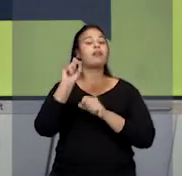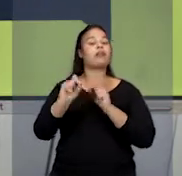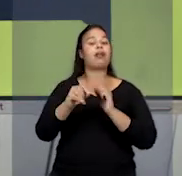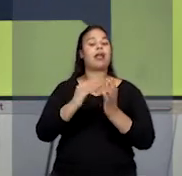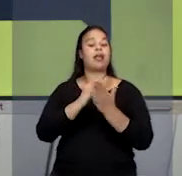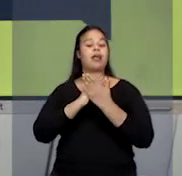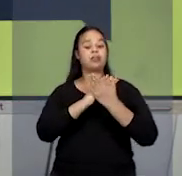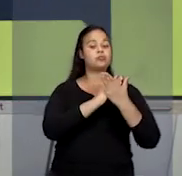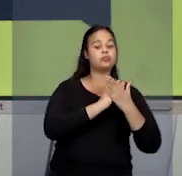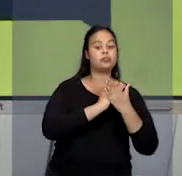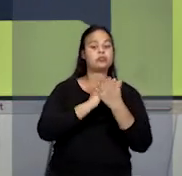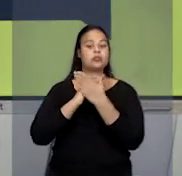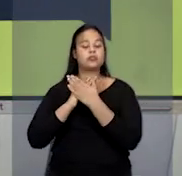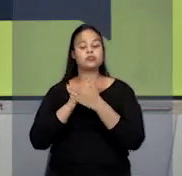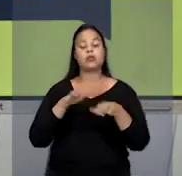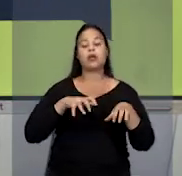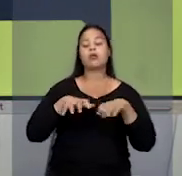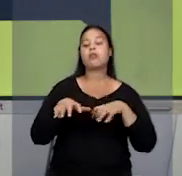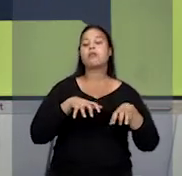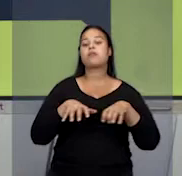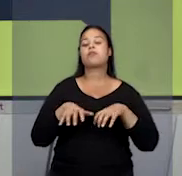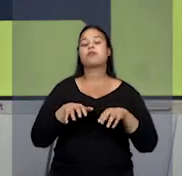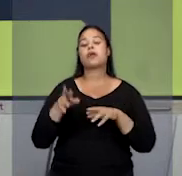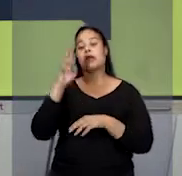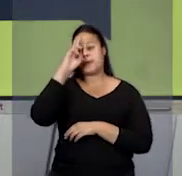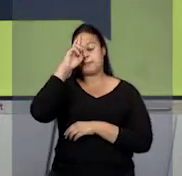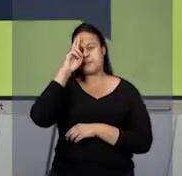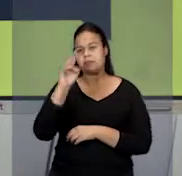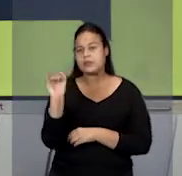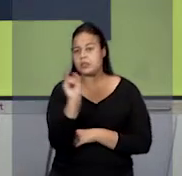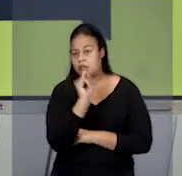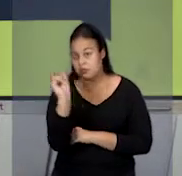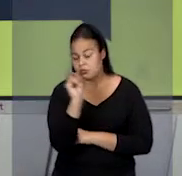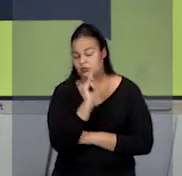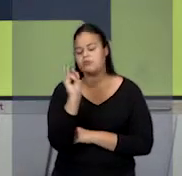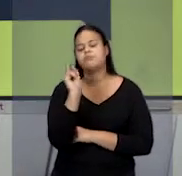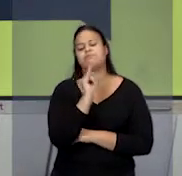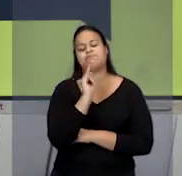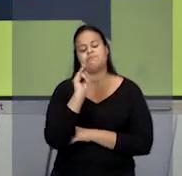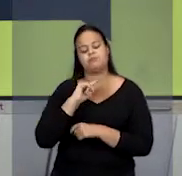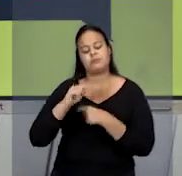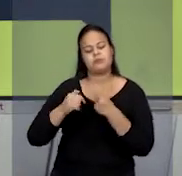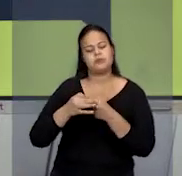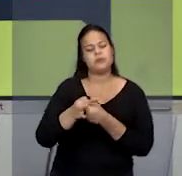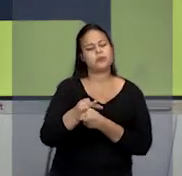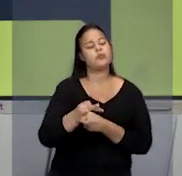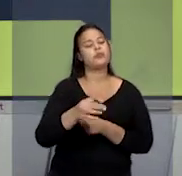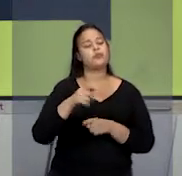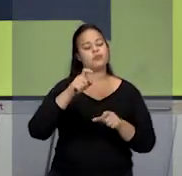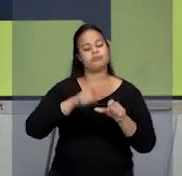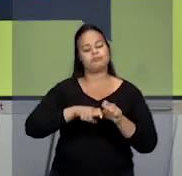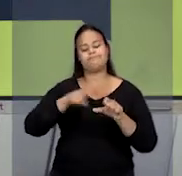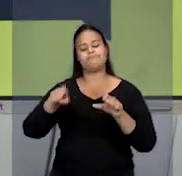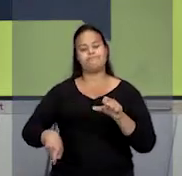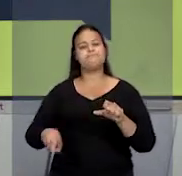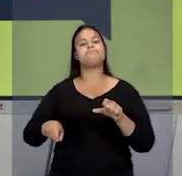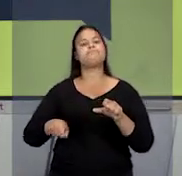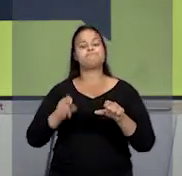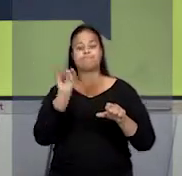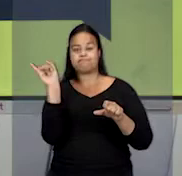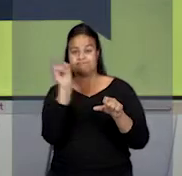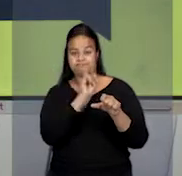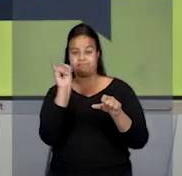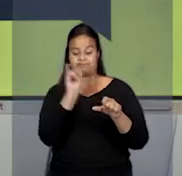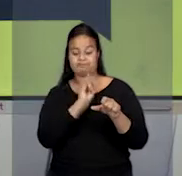né, nesse movimento aqui são alguns representantes italianos, né, que ajudam depois lá na independência da Itália, né,